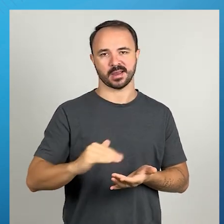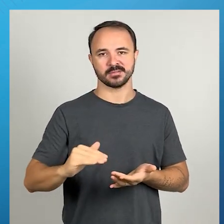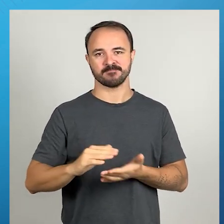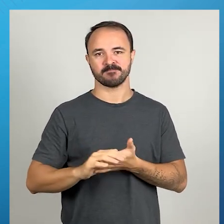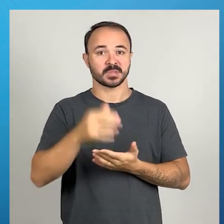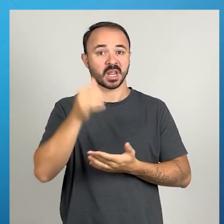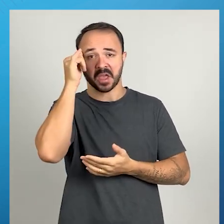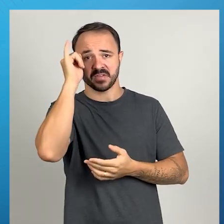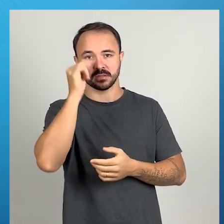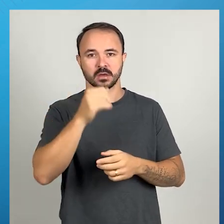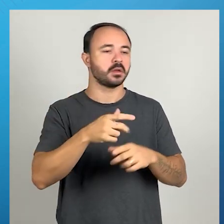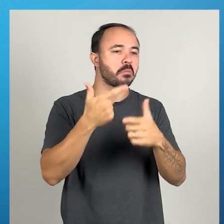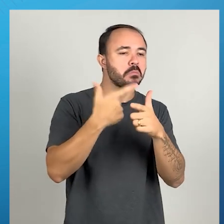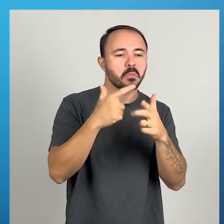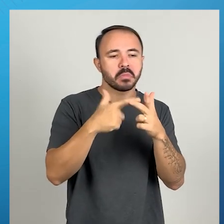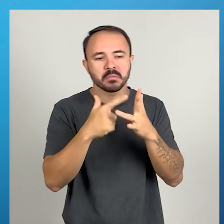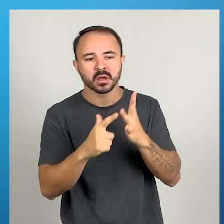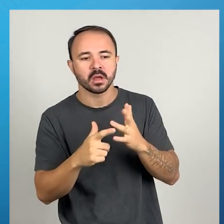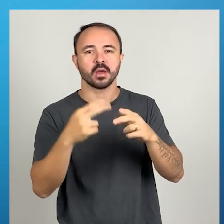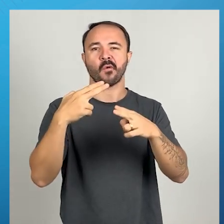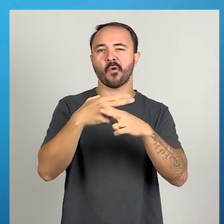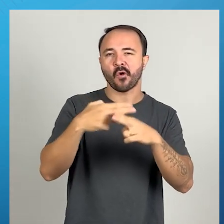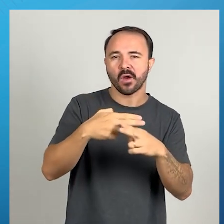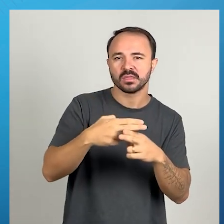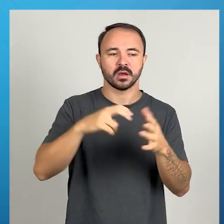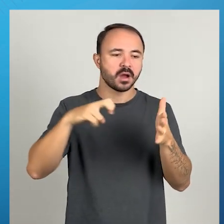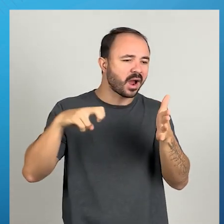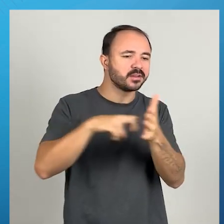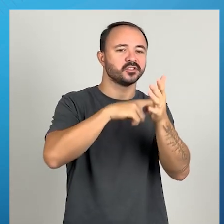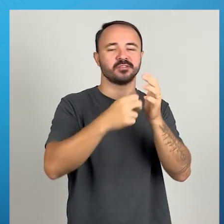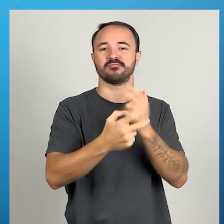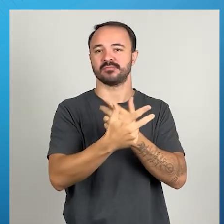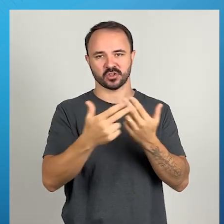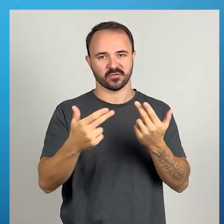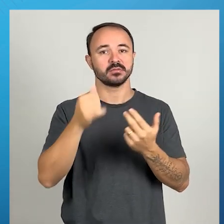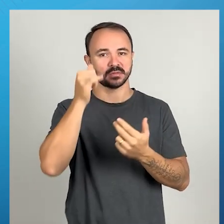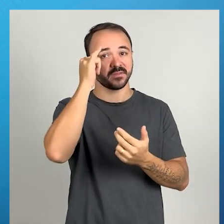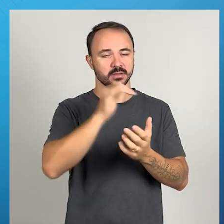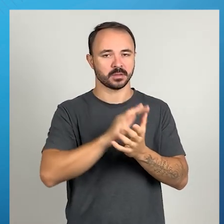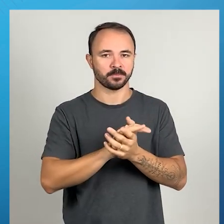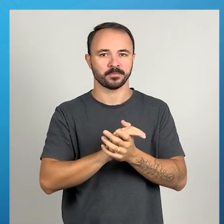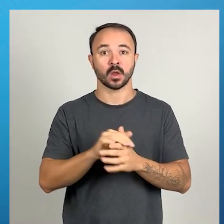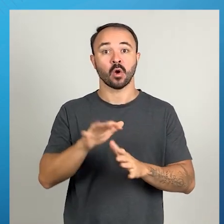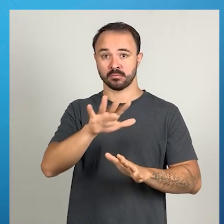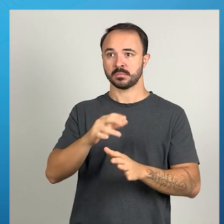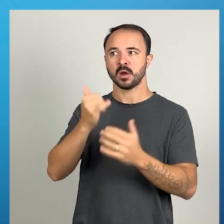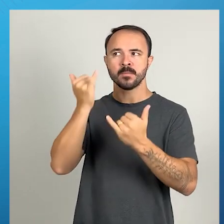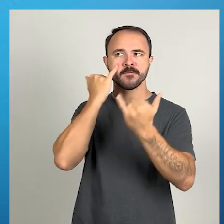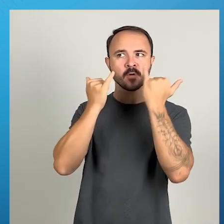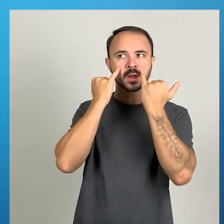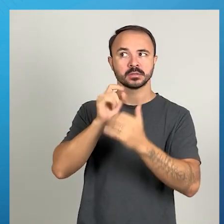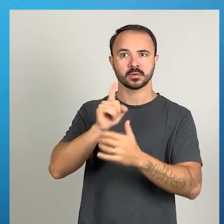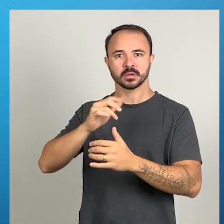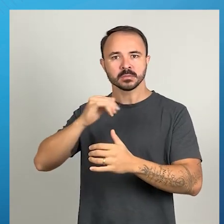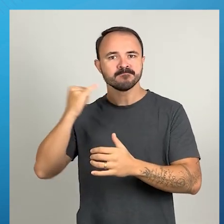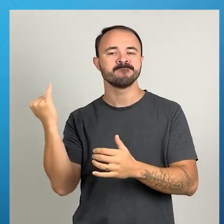né, essa criança o tempo todo para evitar que aconteça acidente. Nós temos um dado aqui bem importante, por sinal, que ele